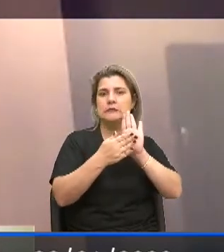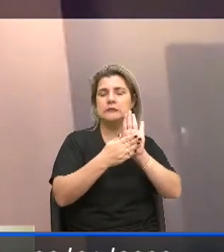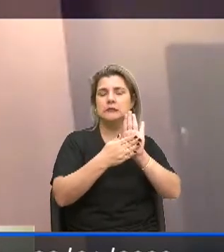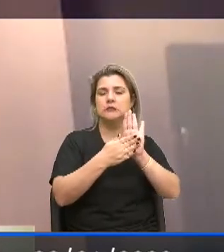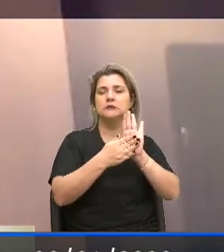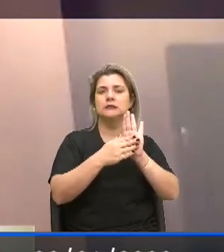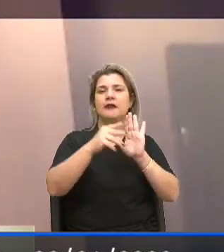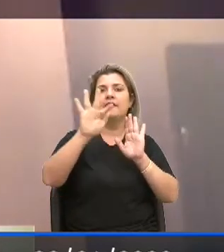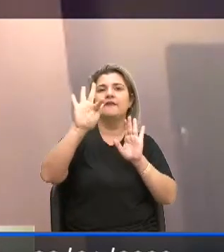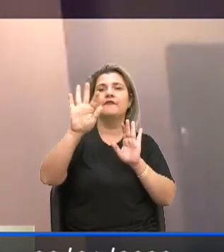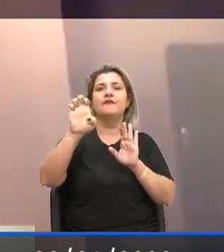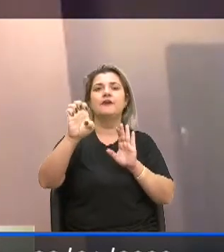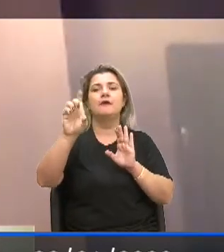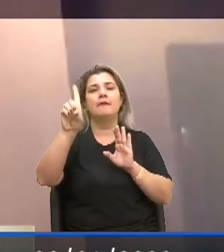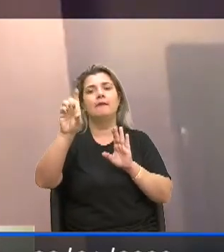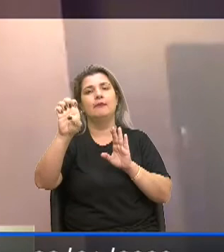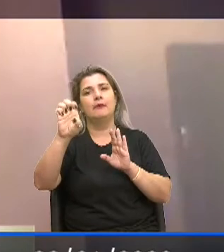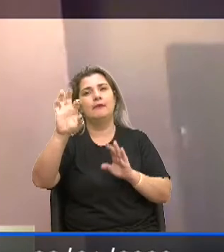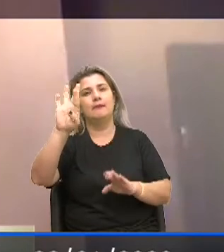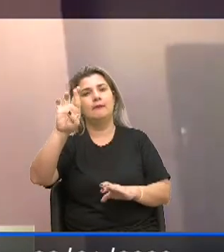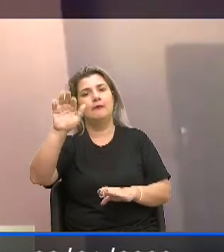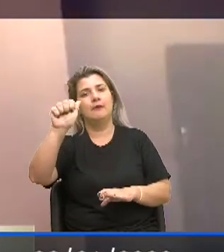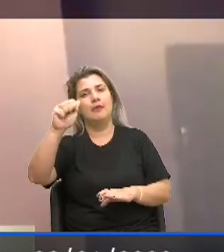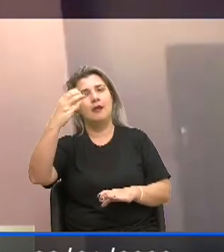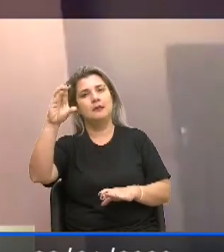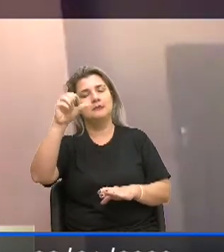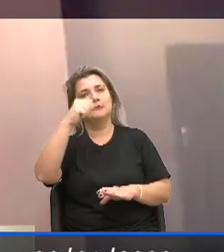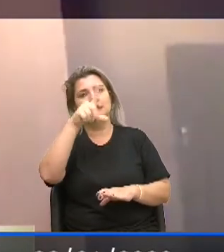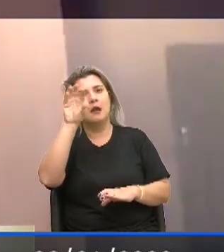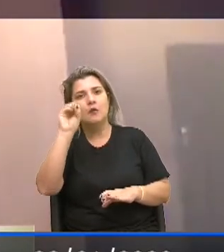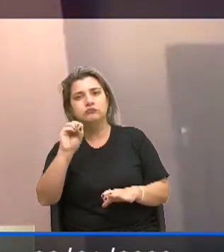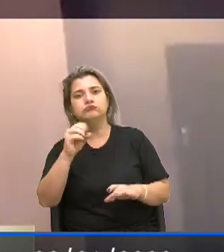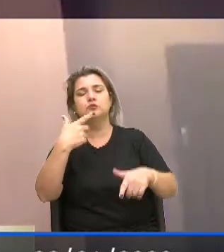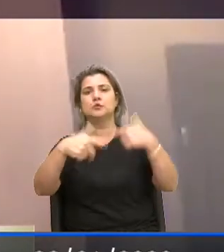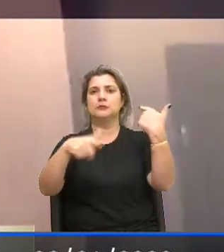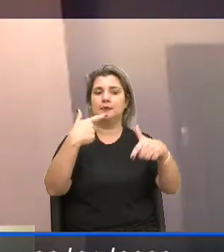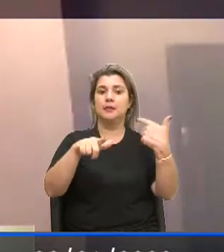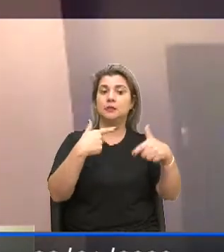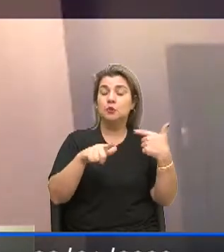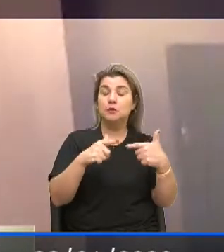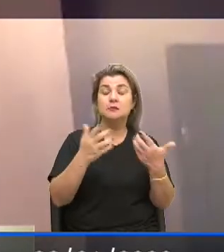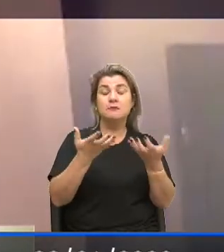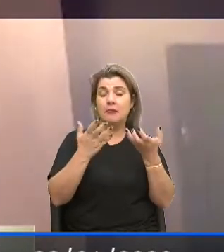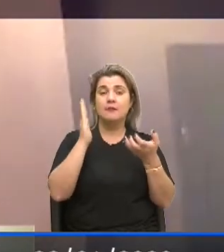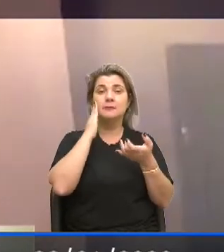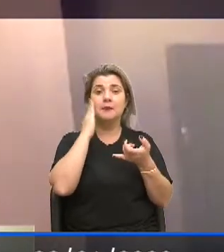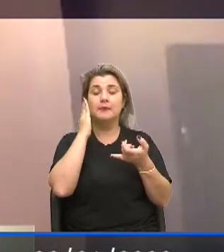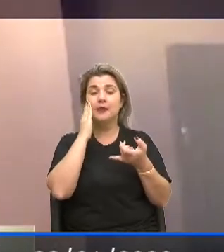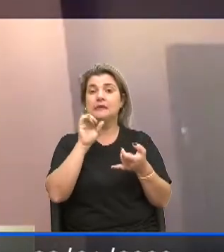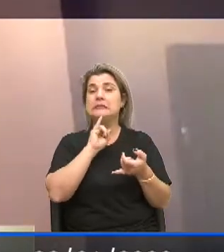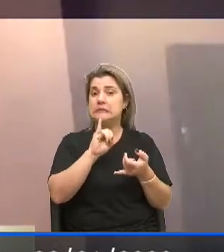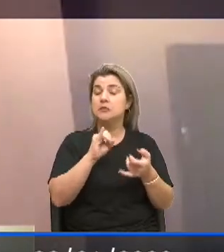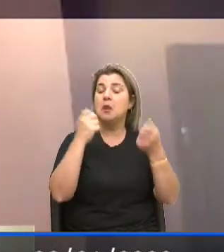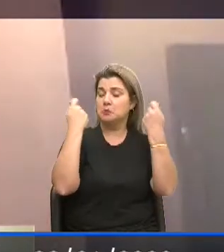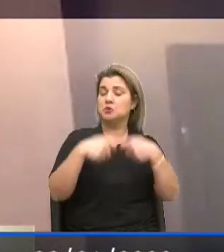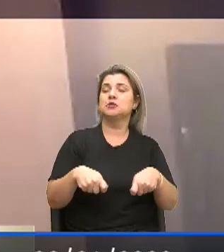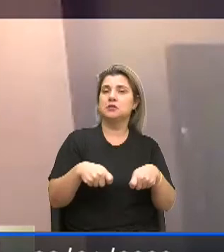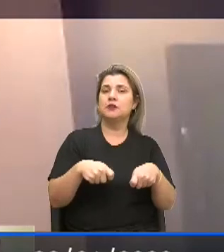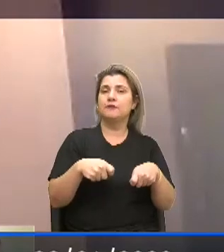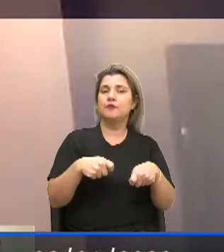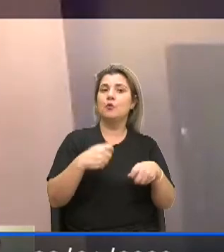Trabalhadores, ele pede se seria possível encaminhar a equipe da Secretaria da Saúde. Como ele não está conseguindo a comunicação,